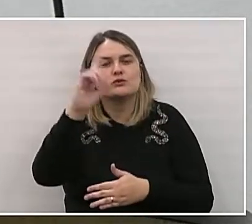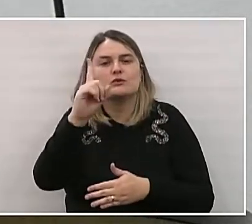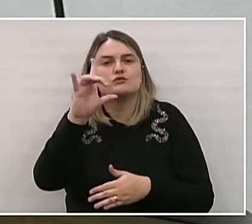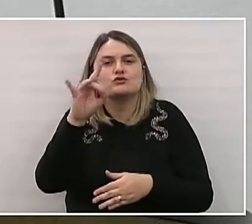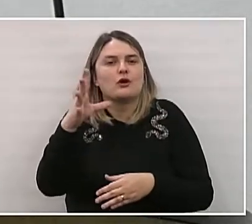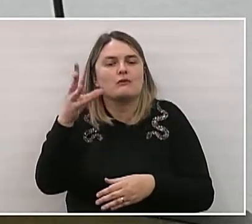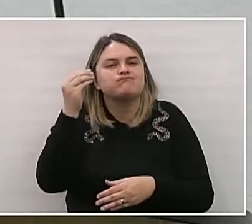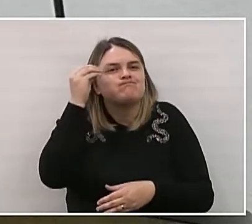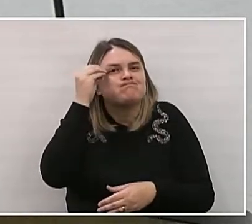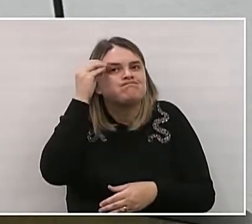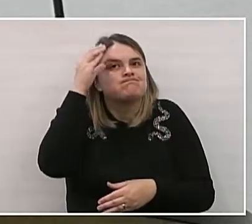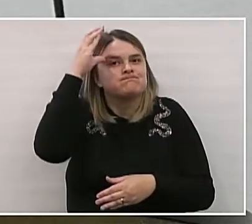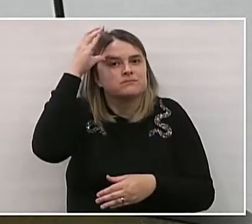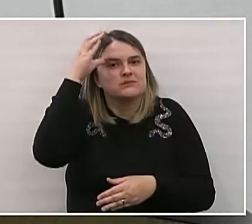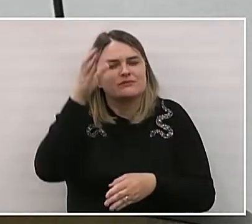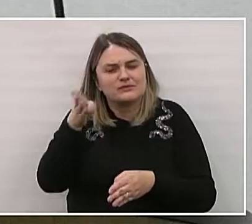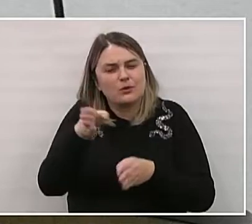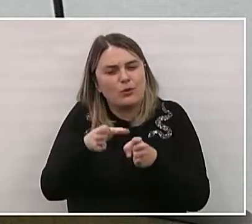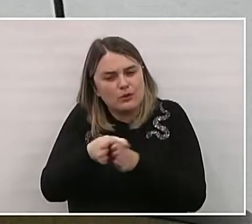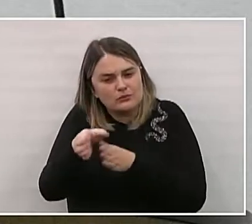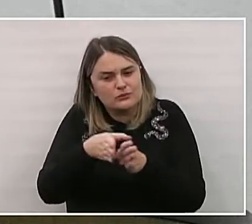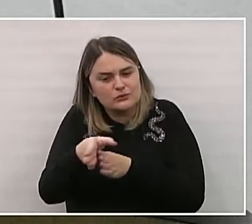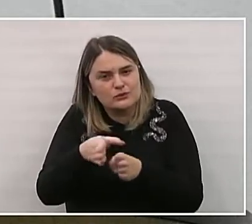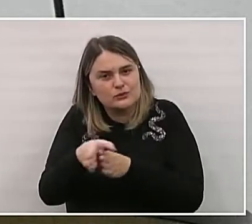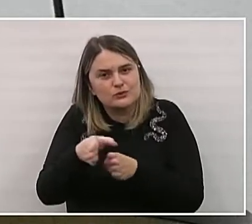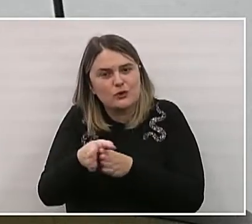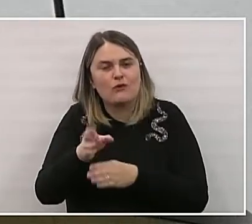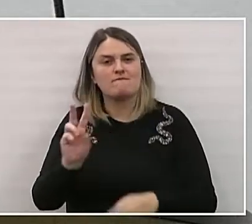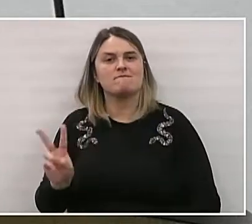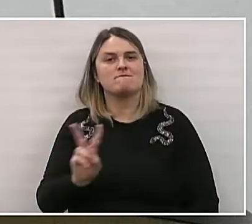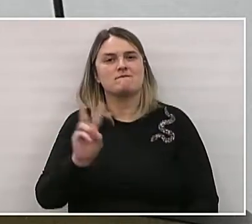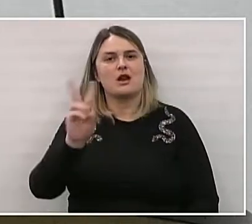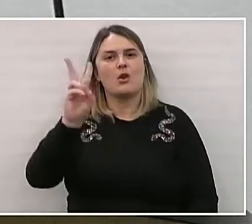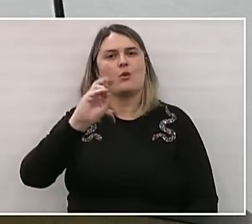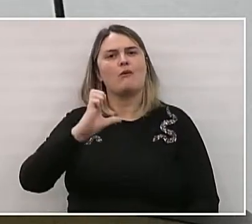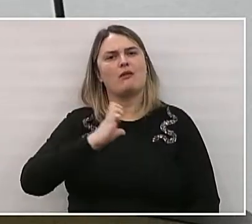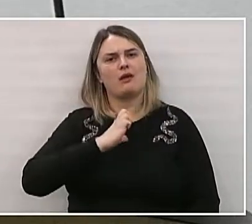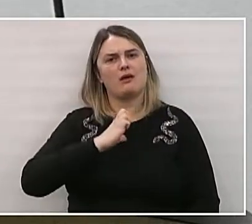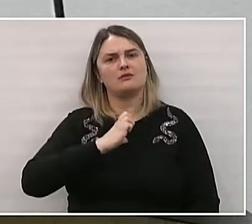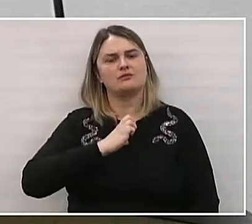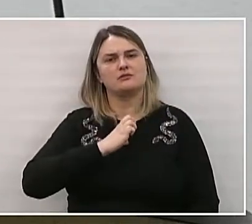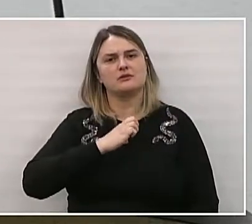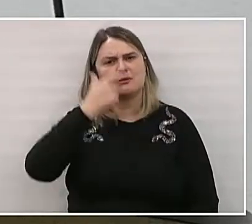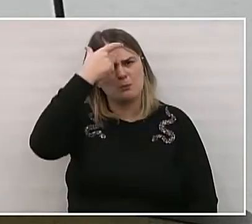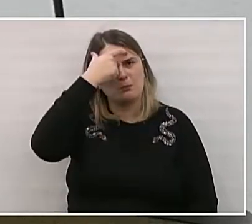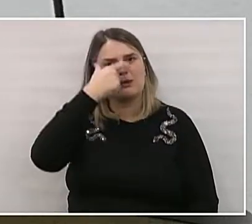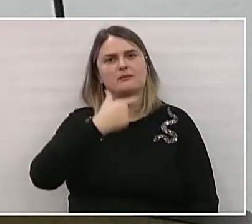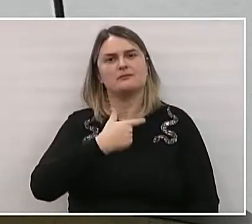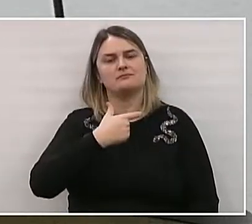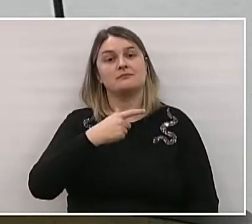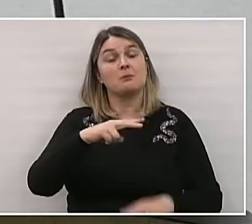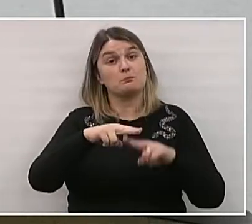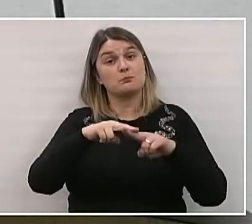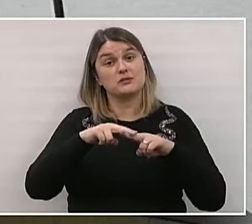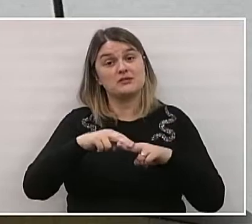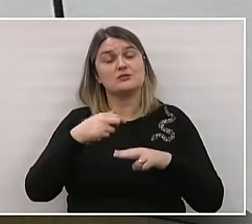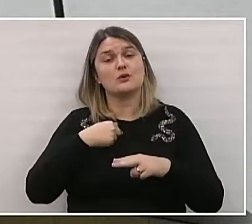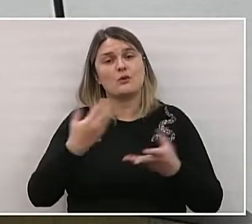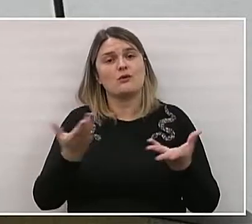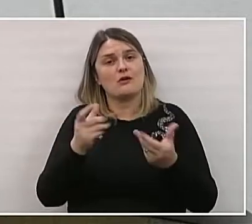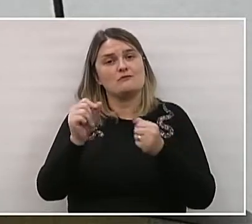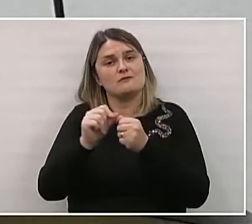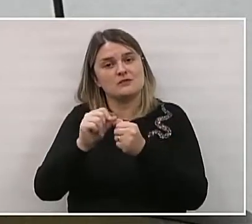conhecimento. Orientou na formação de seus valores e caráter. Por isso que resolvi lhe prestar